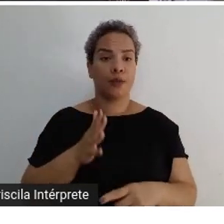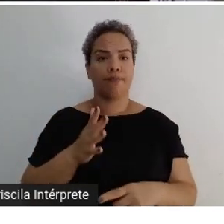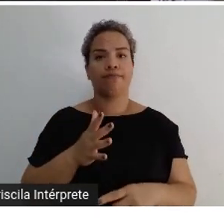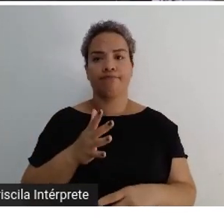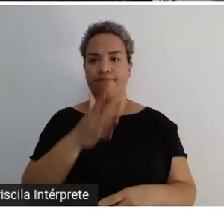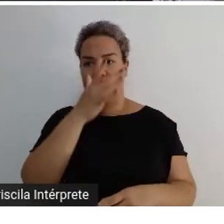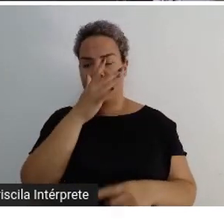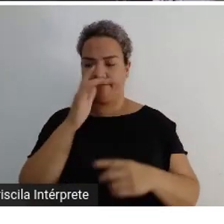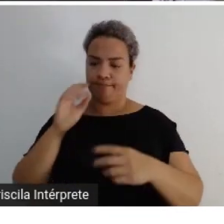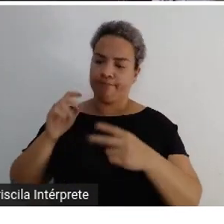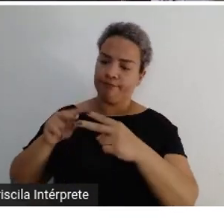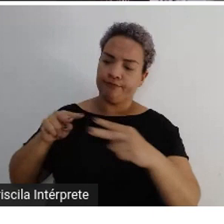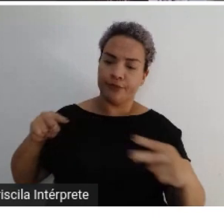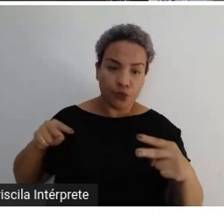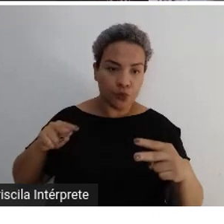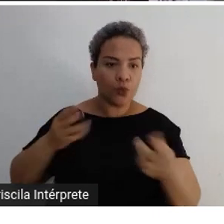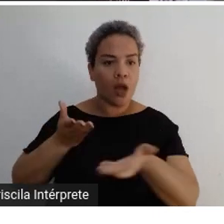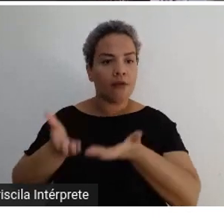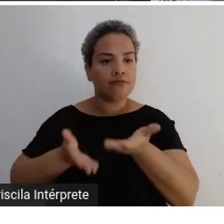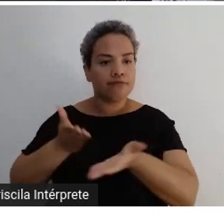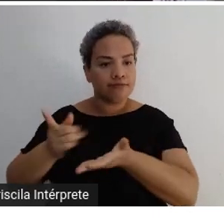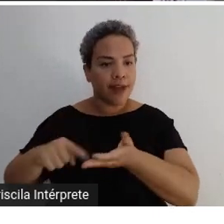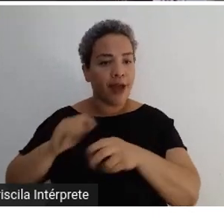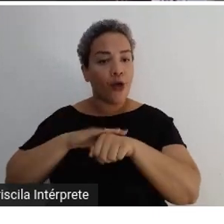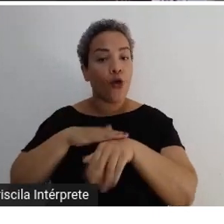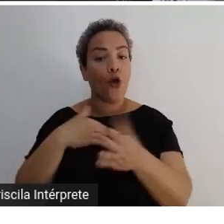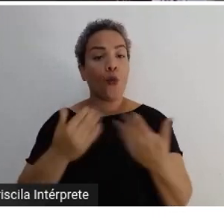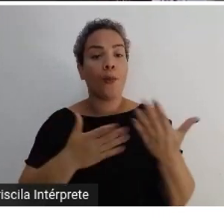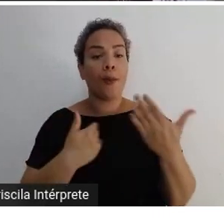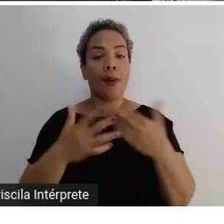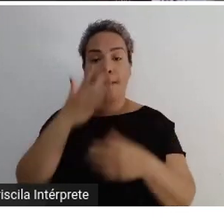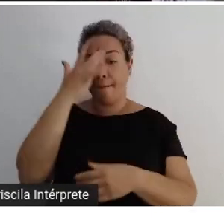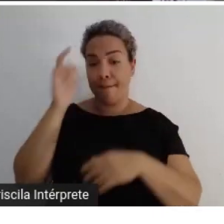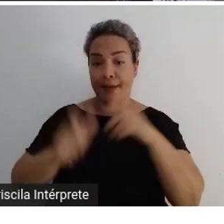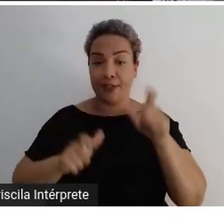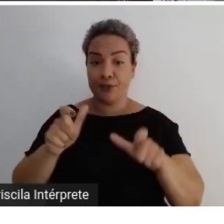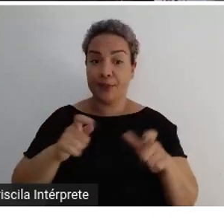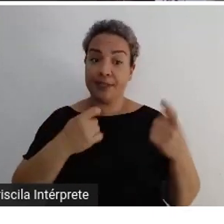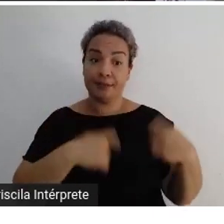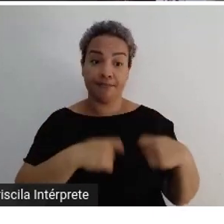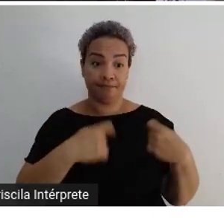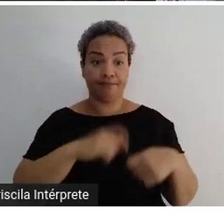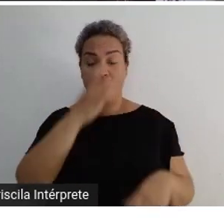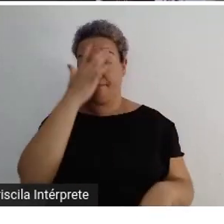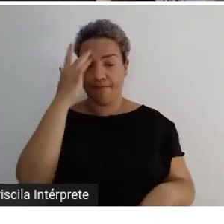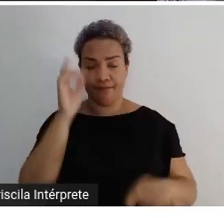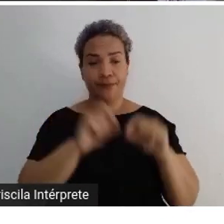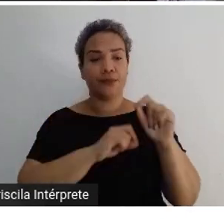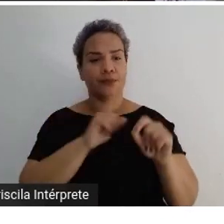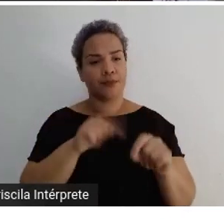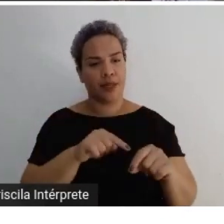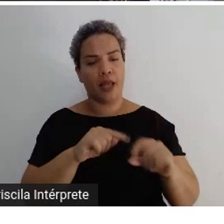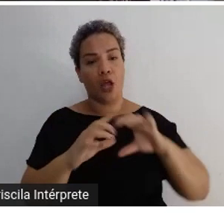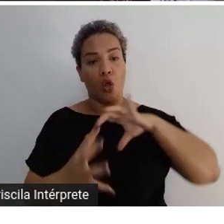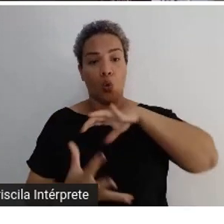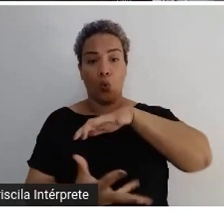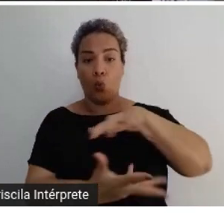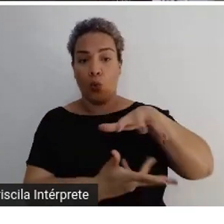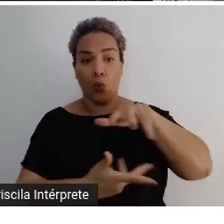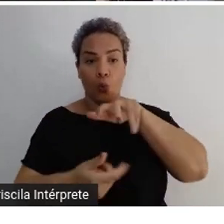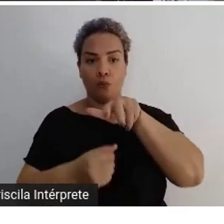ele está conversando com pessoas, né? E a necessidade das pessoas, o mundo em que nós